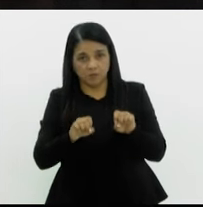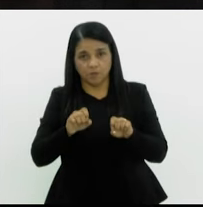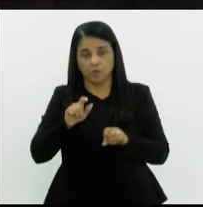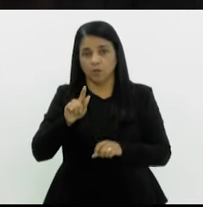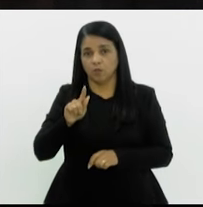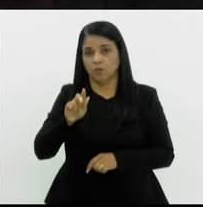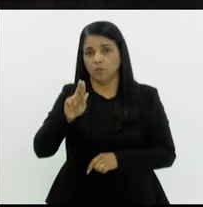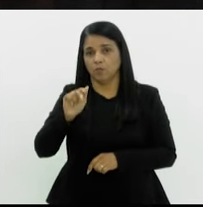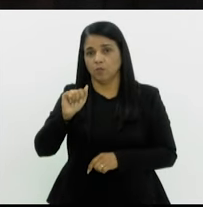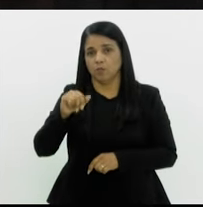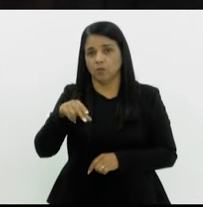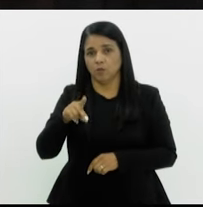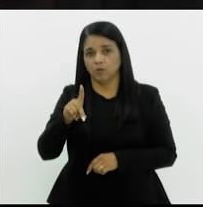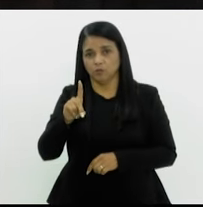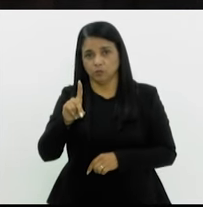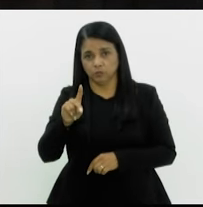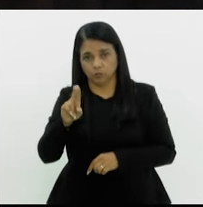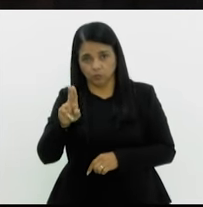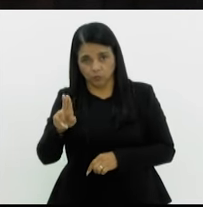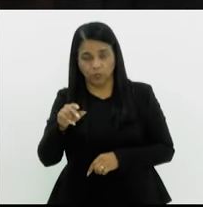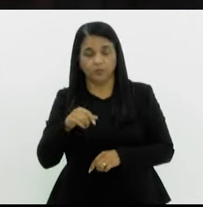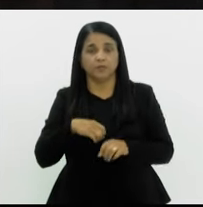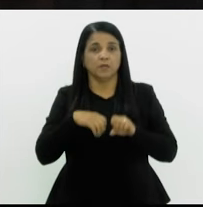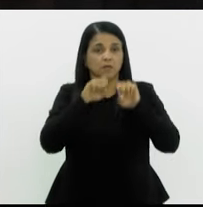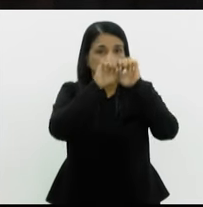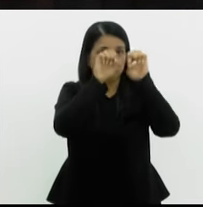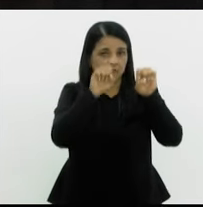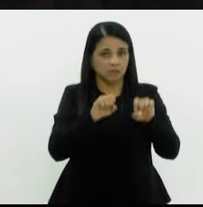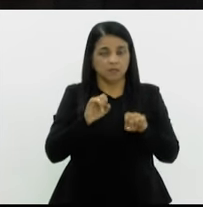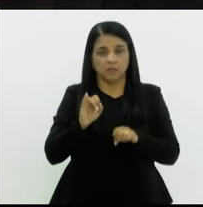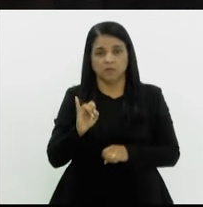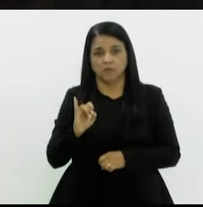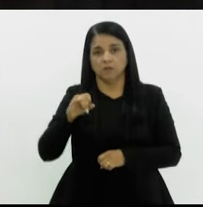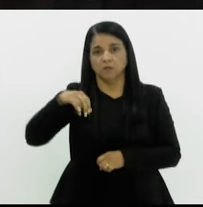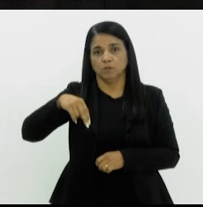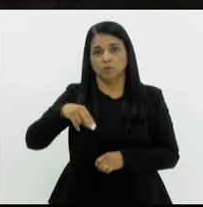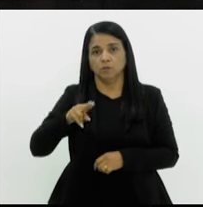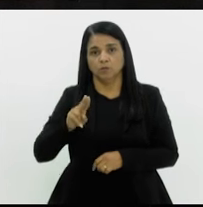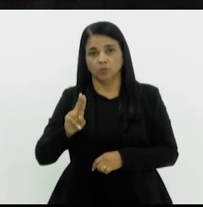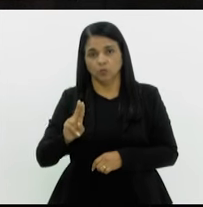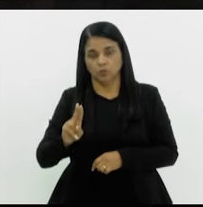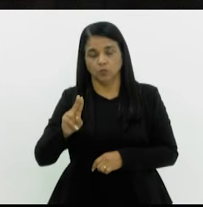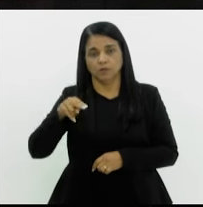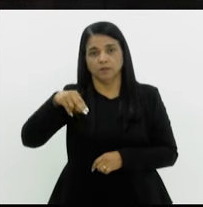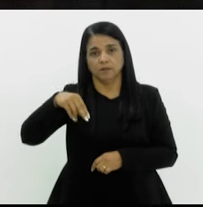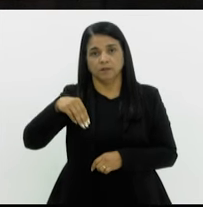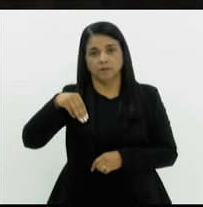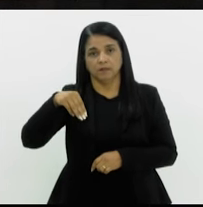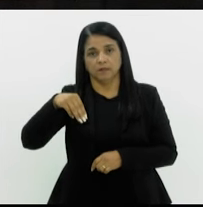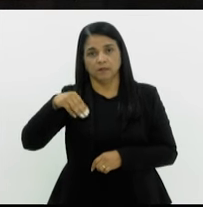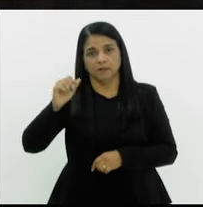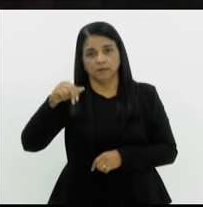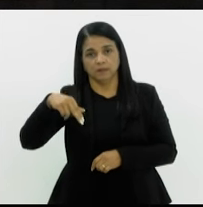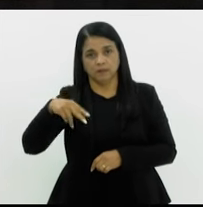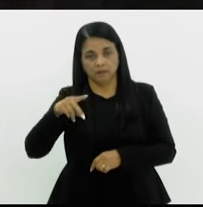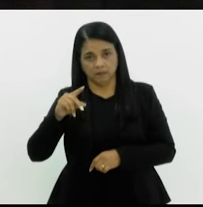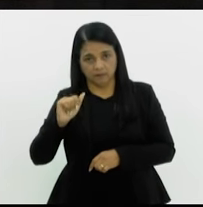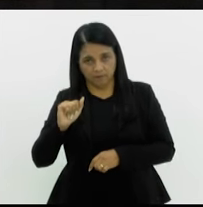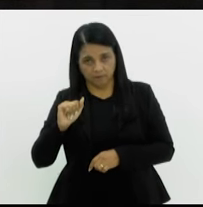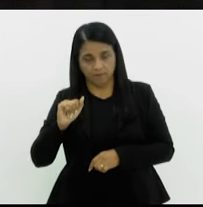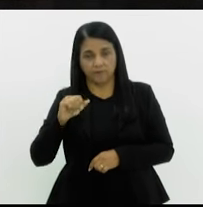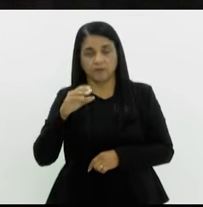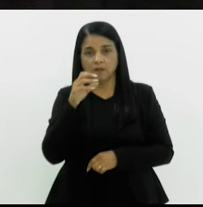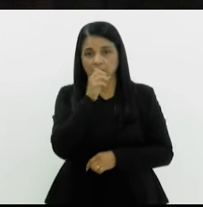quanto o sistema Imunana Laranjal precisa de planos de